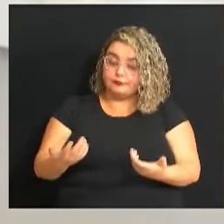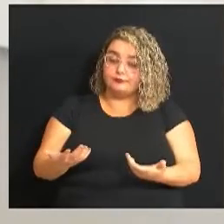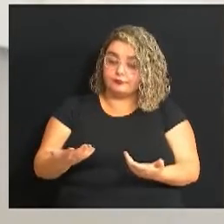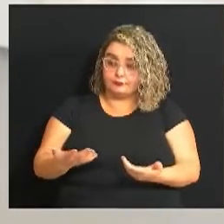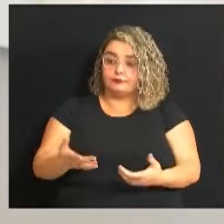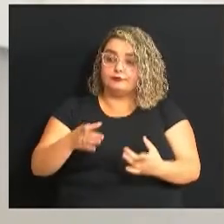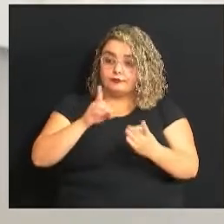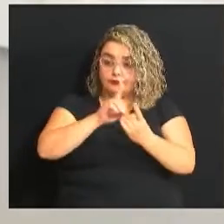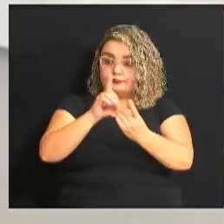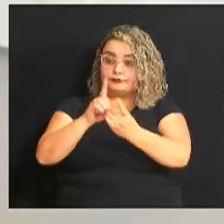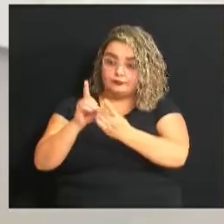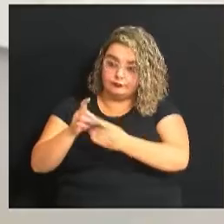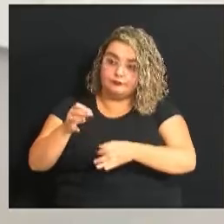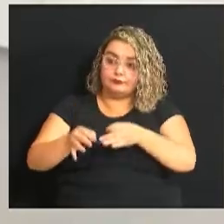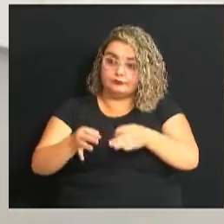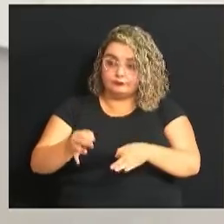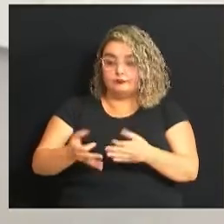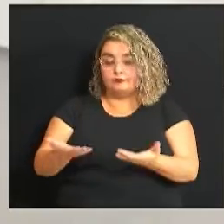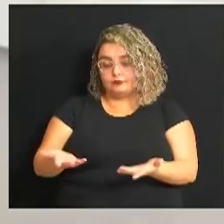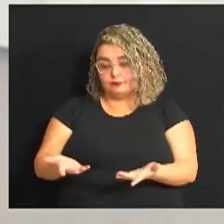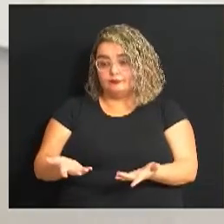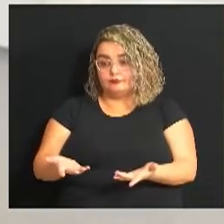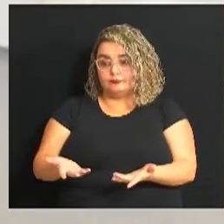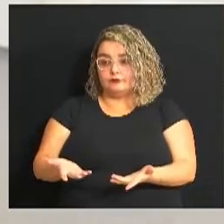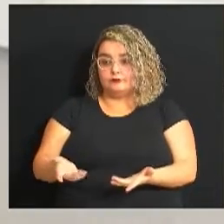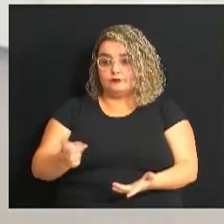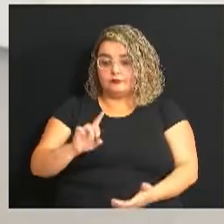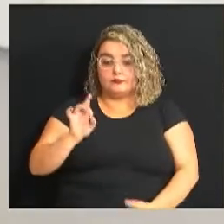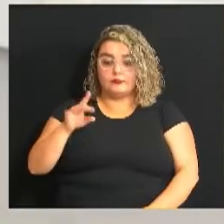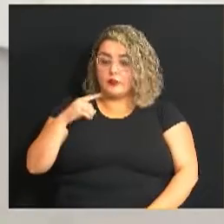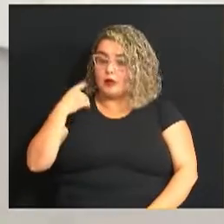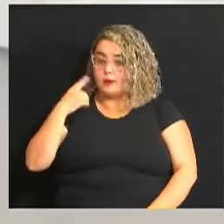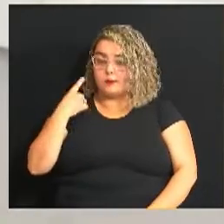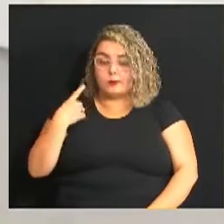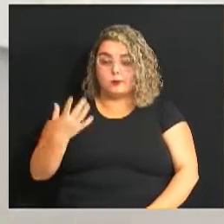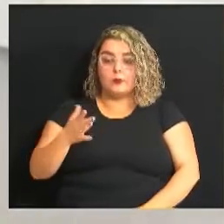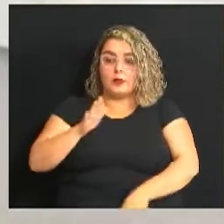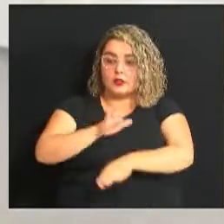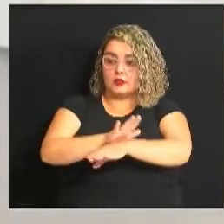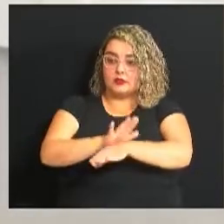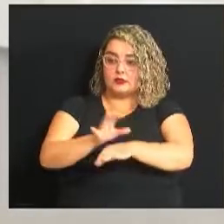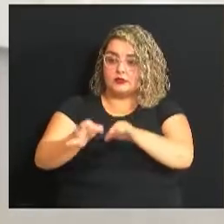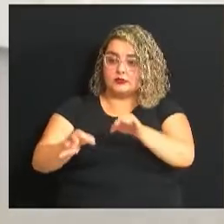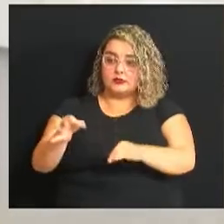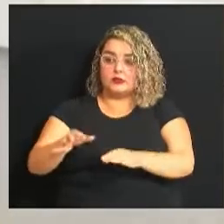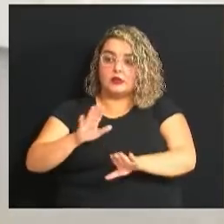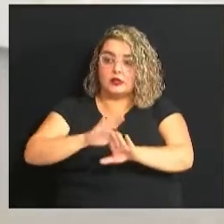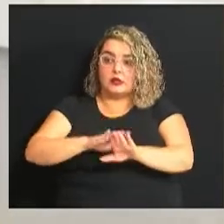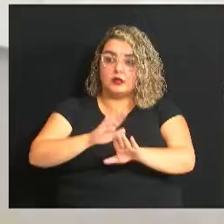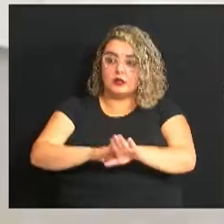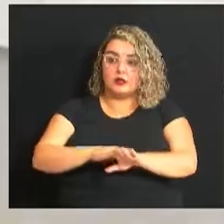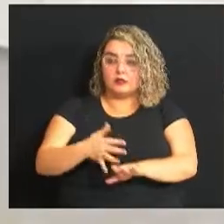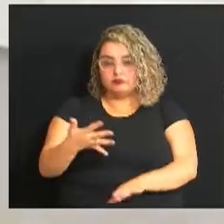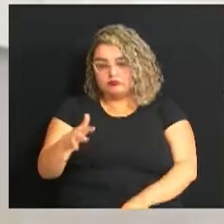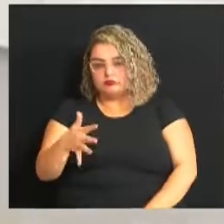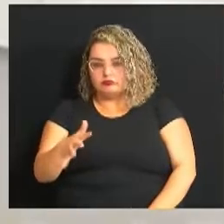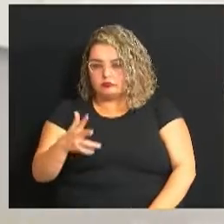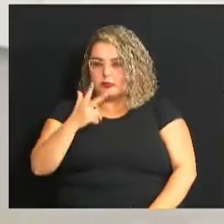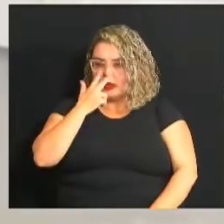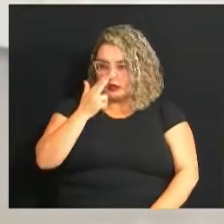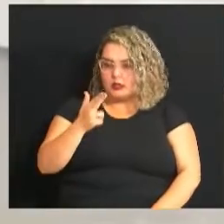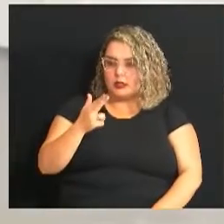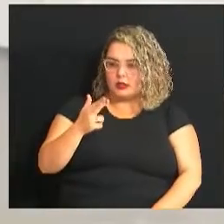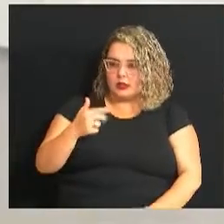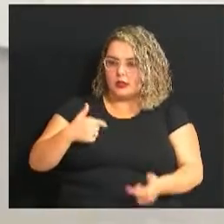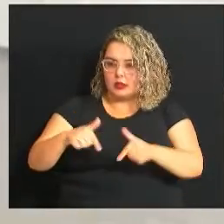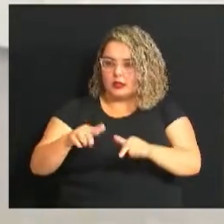atendimento judicial, enfim, de nomeação de advogados. Então a assistência judiciária, a sua atuação é mais ou menos como o trabalho que a Defensoria